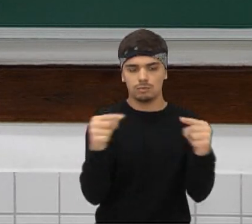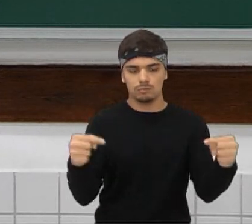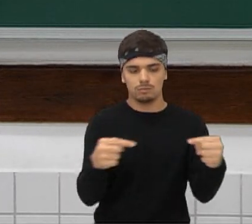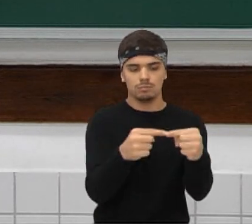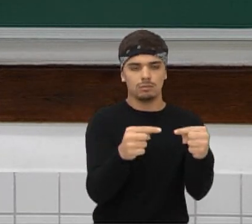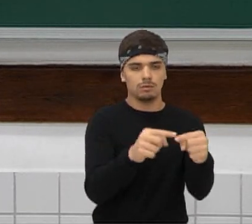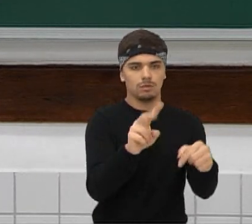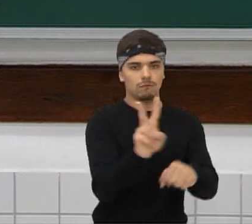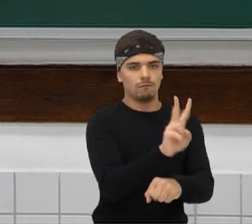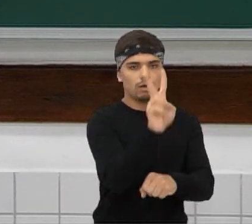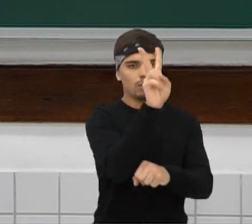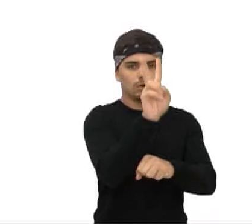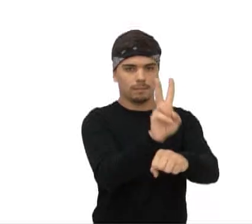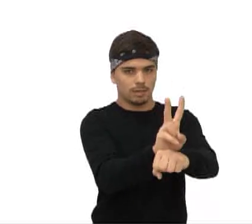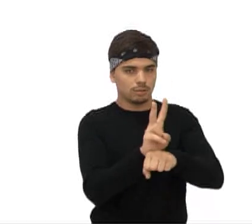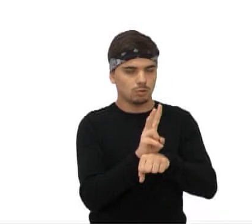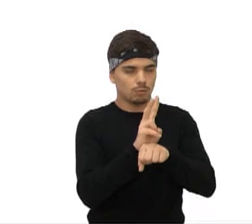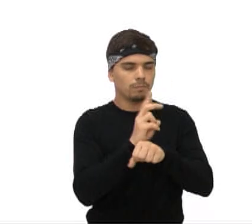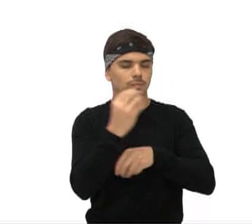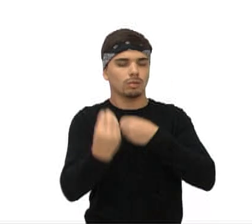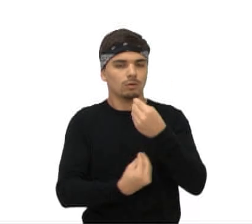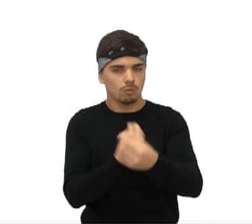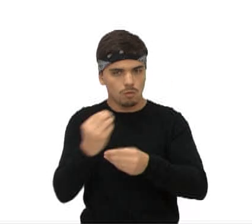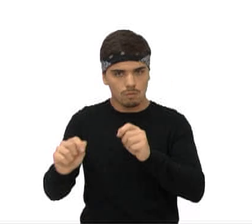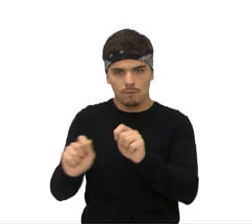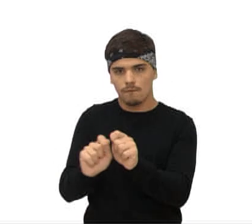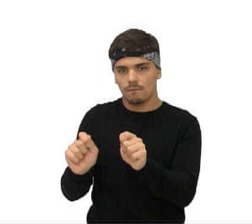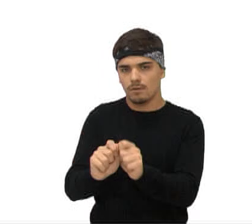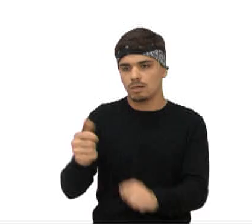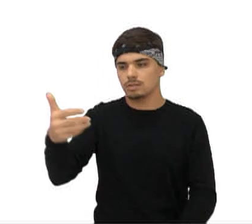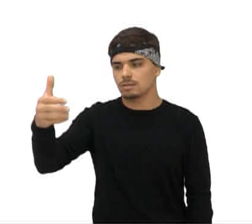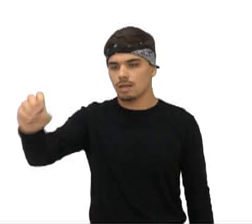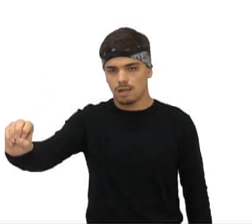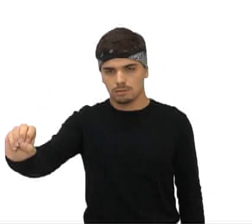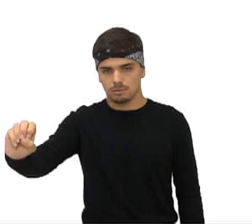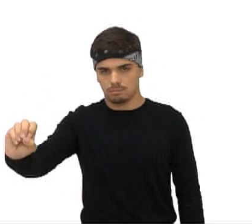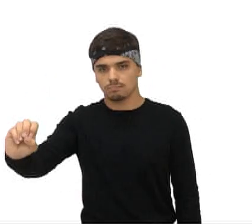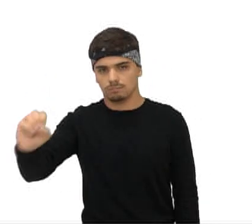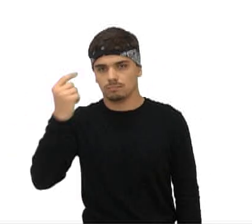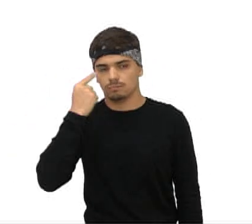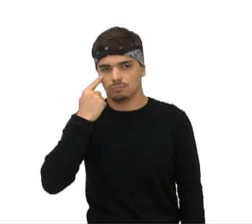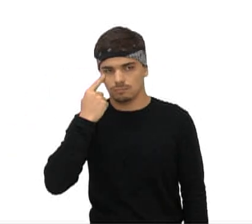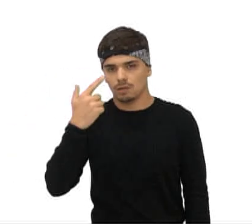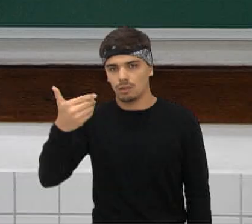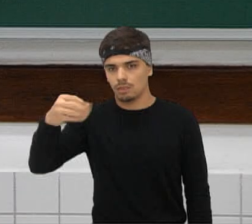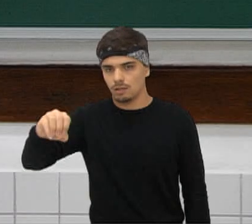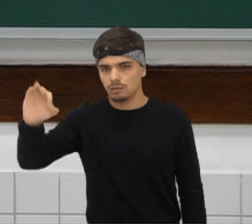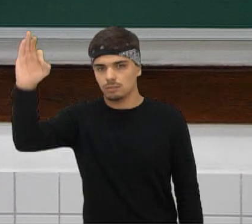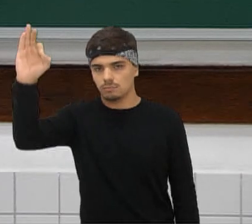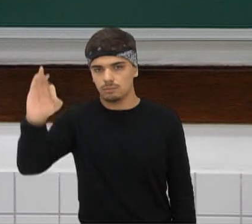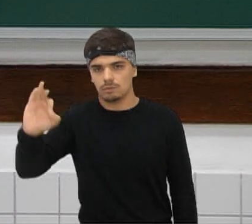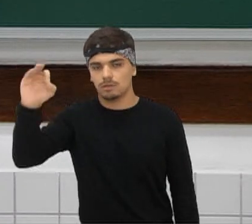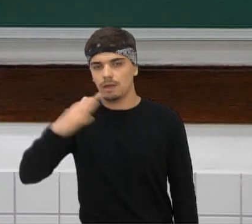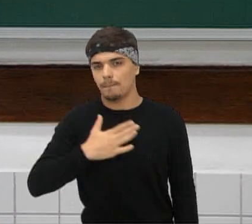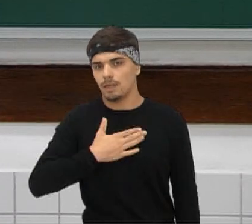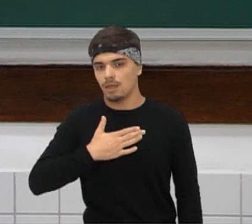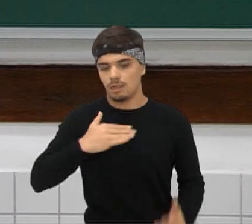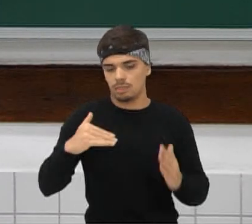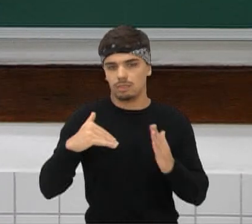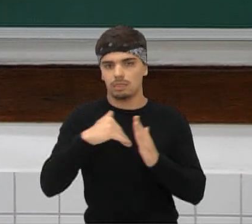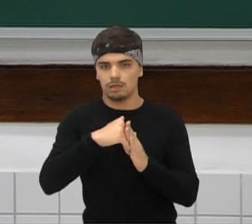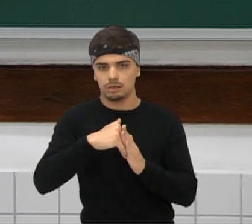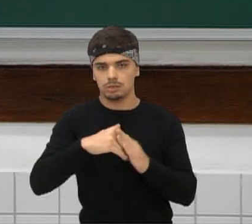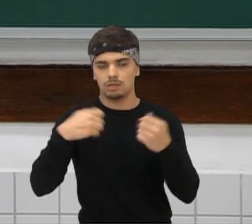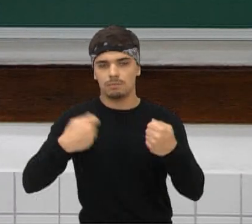emprestou, certo? Então, o que eu vou fazer com esse 10%? Lembra que o 10% é a minha taxa, então eu